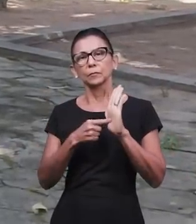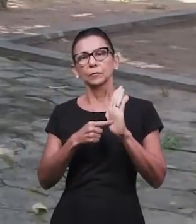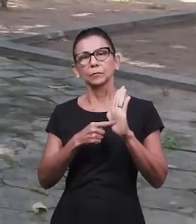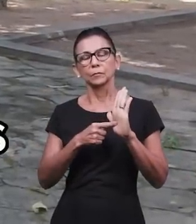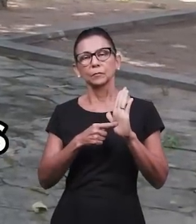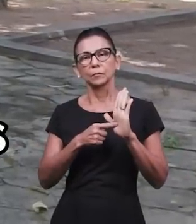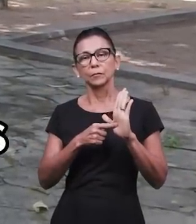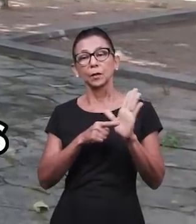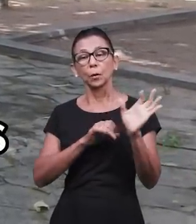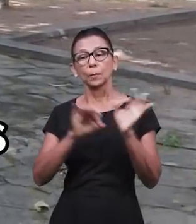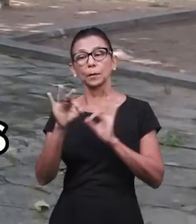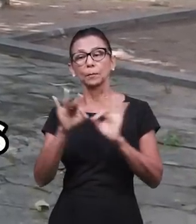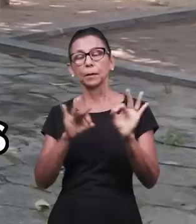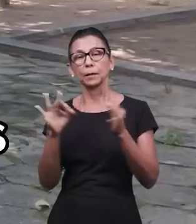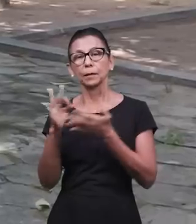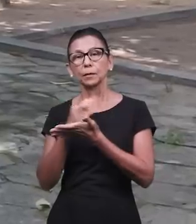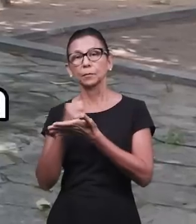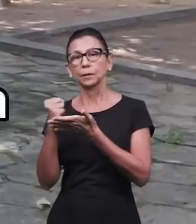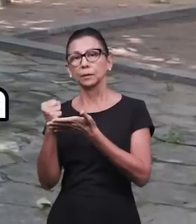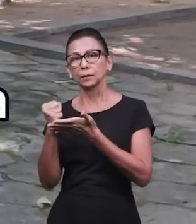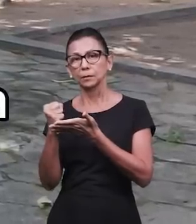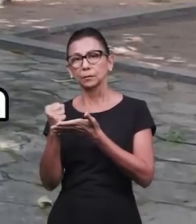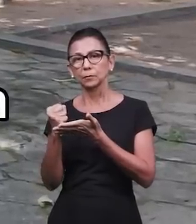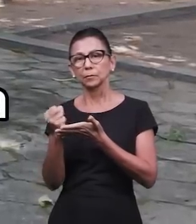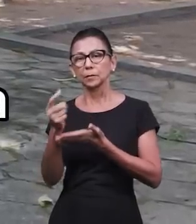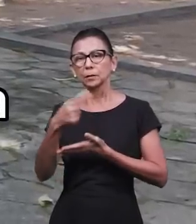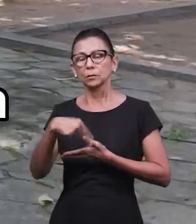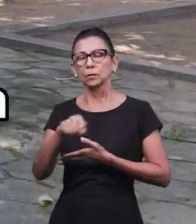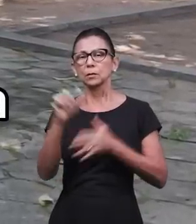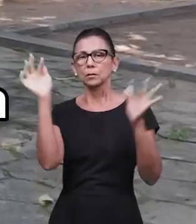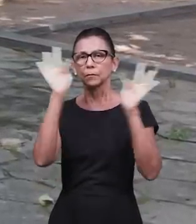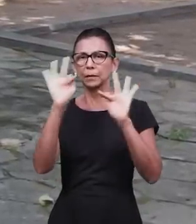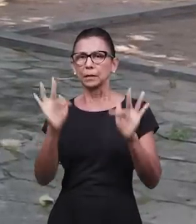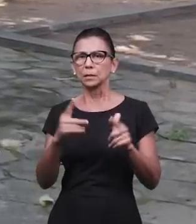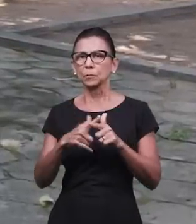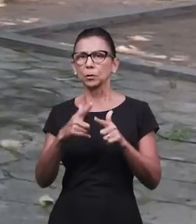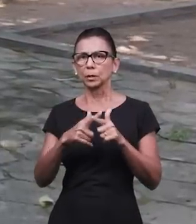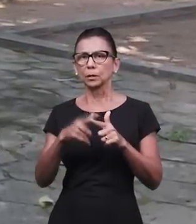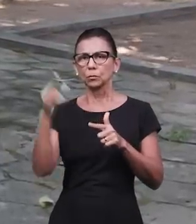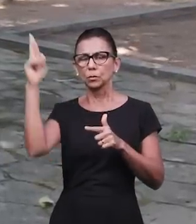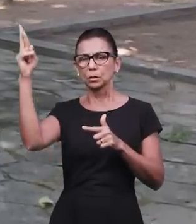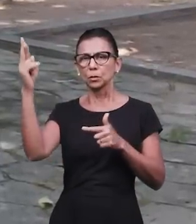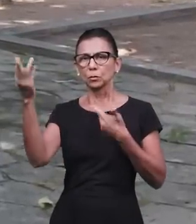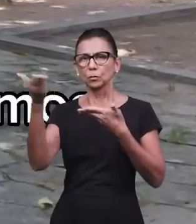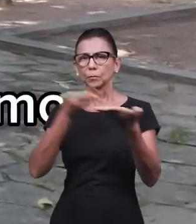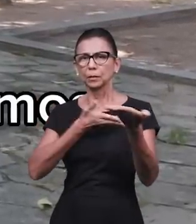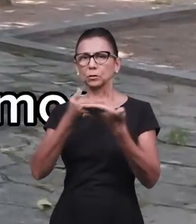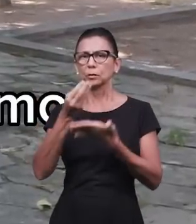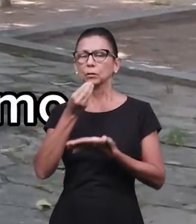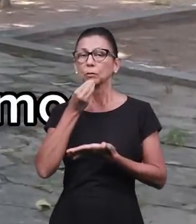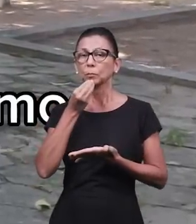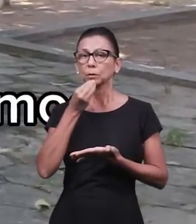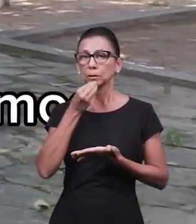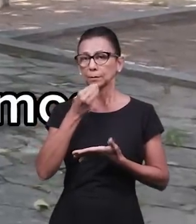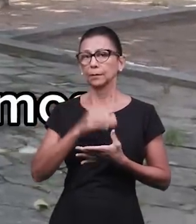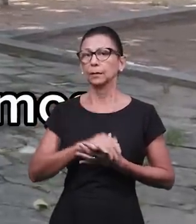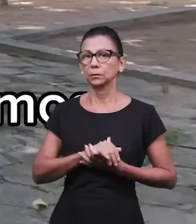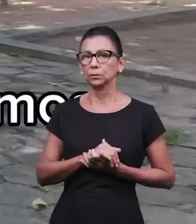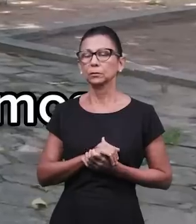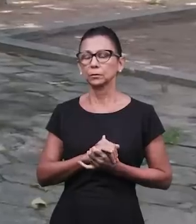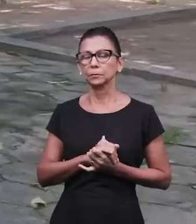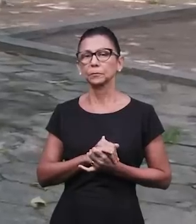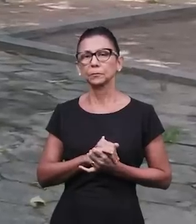arrebatamento. Então, nós estamos muito felizes, porque o Senhor tem nos dado a oportunidade de estarmos vivendo a doutrina, de aprendendo mais do Senhor.